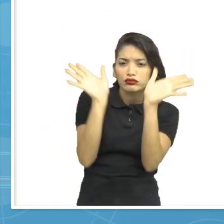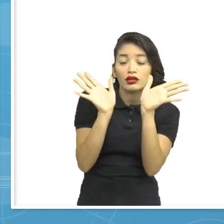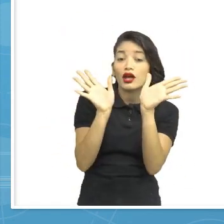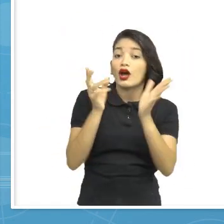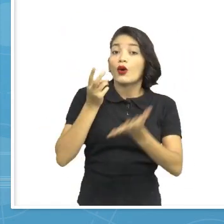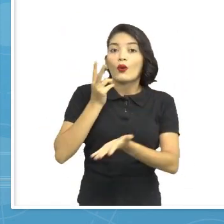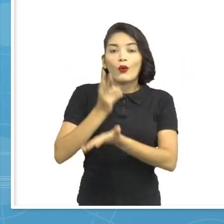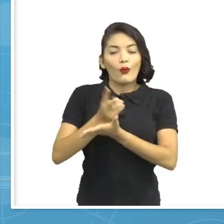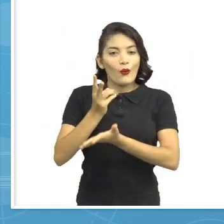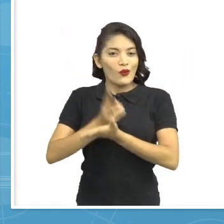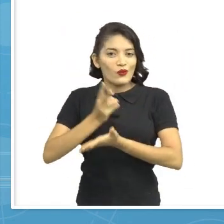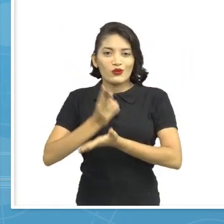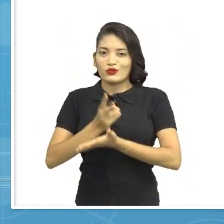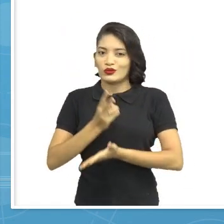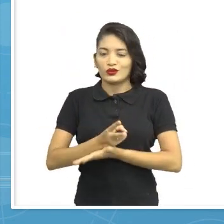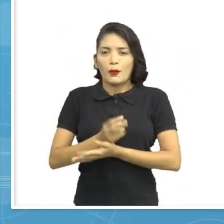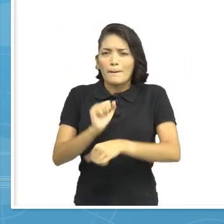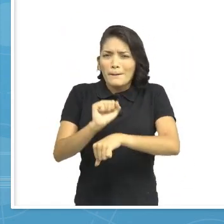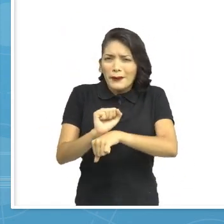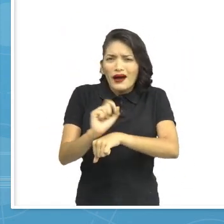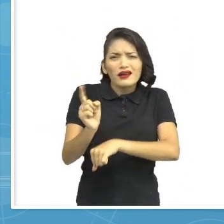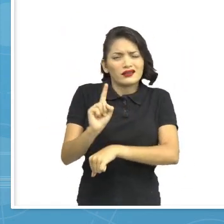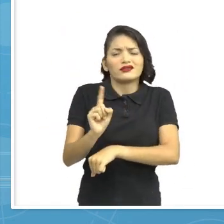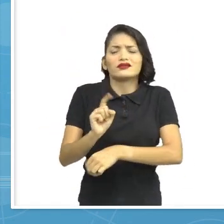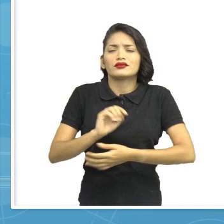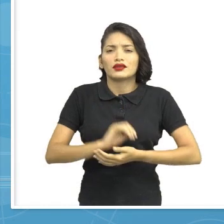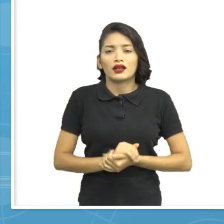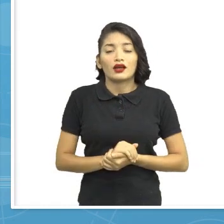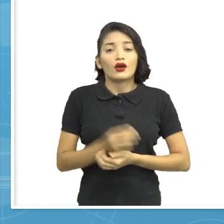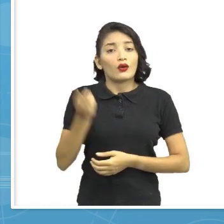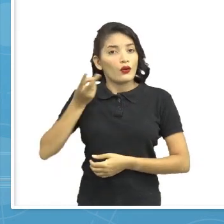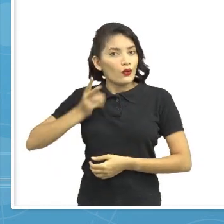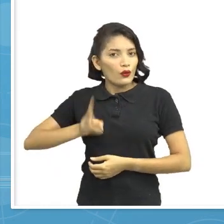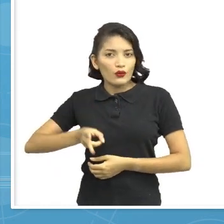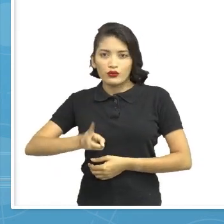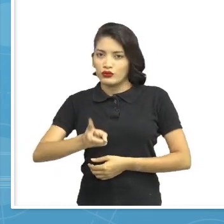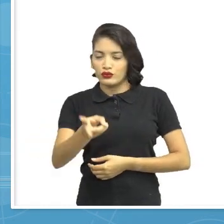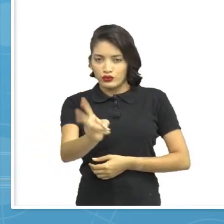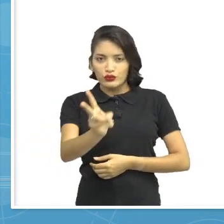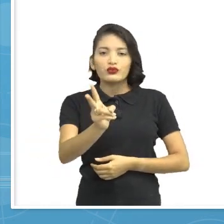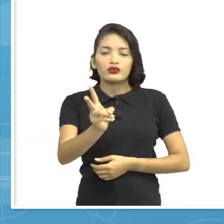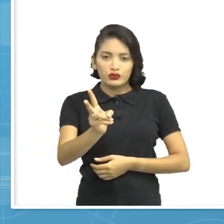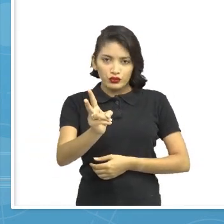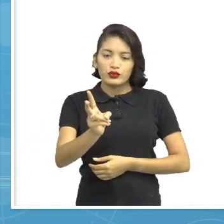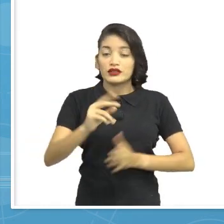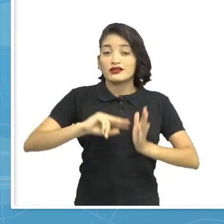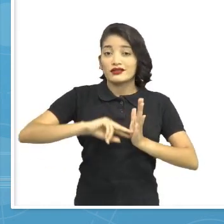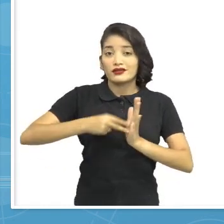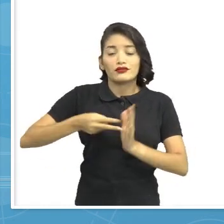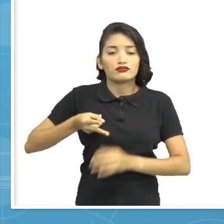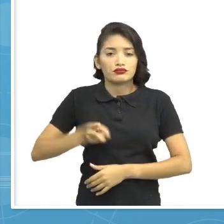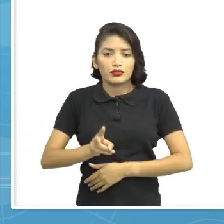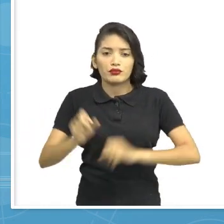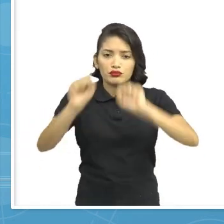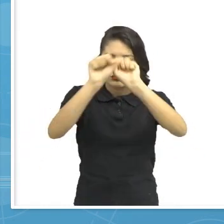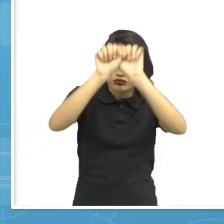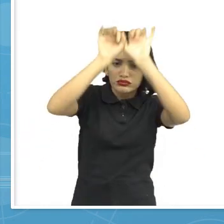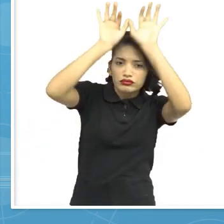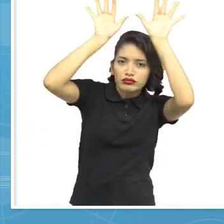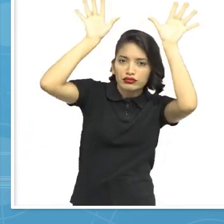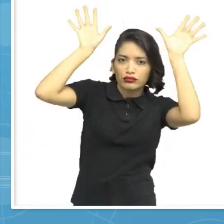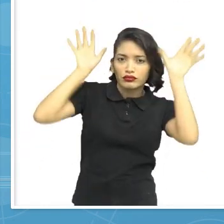contínua. Né? Ele não quer dizer progresso, ele quer dizer continuidade, é um círculo, né? Então é uma